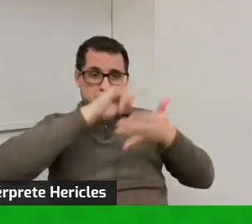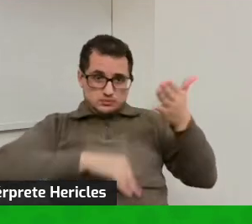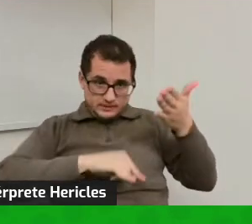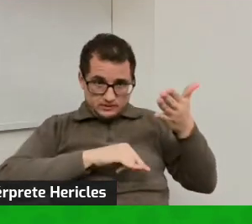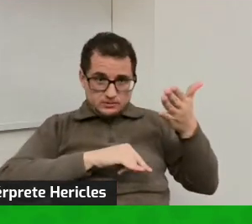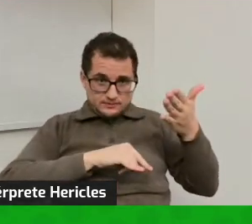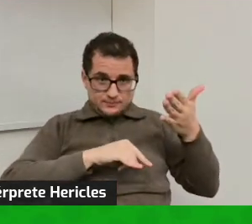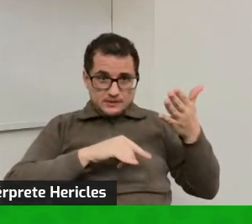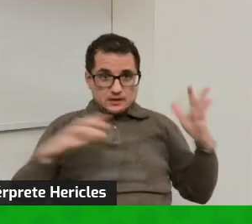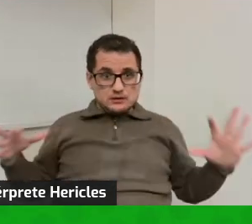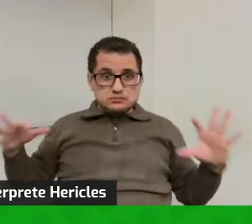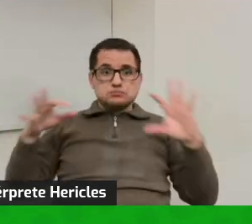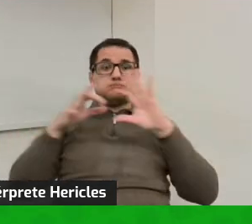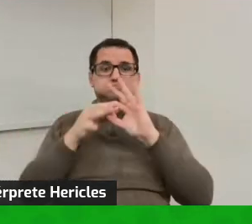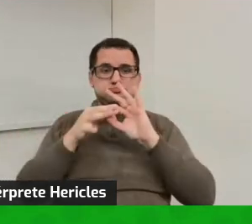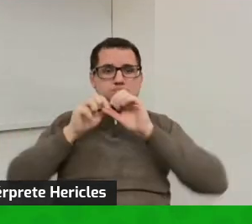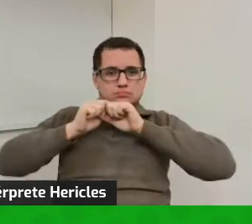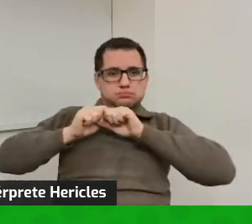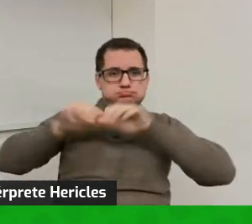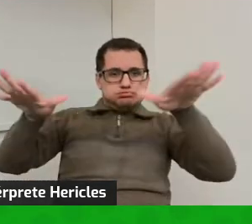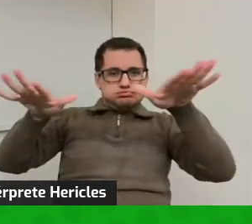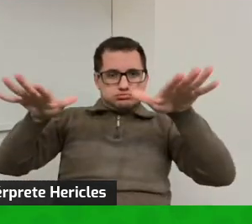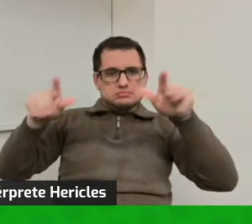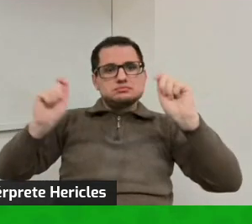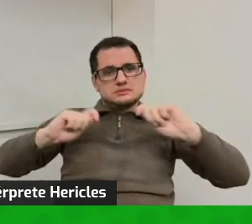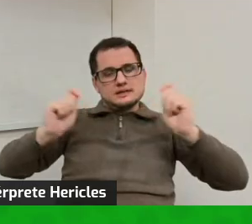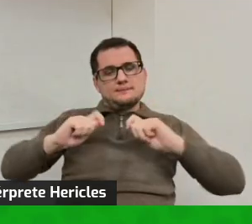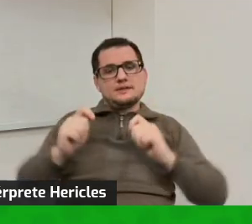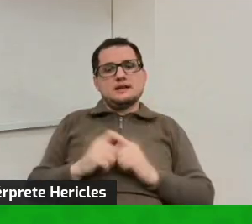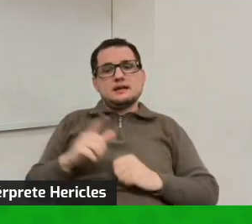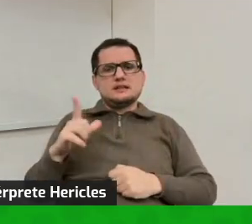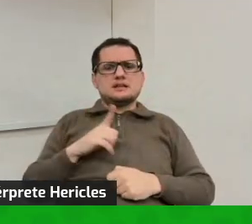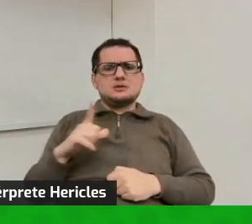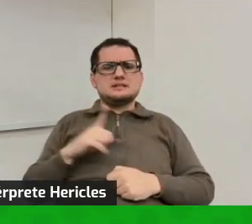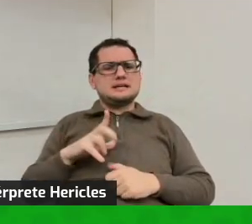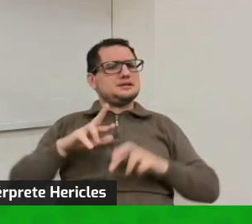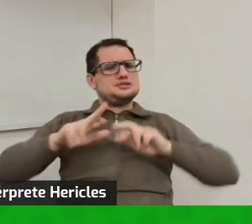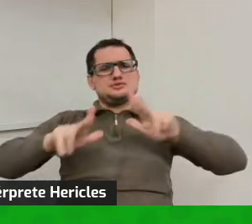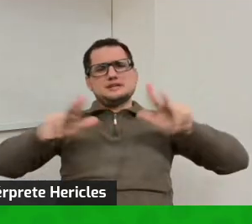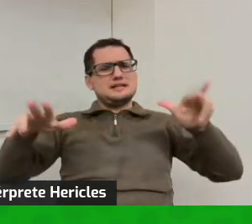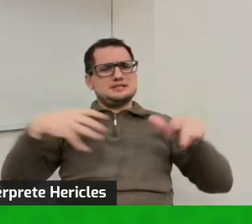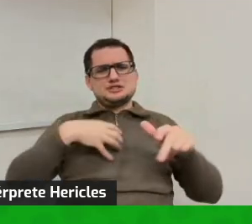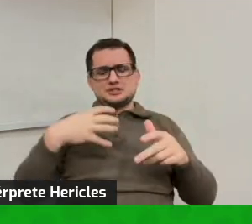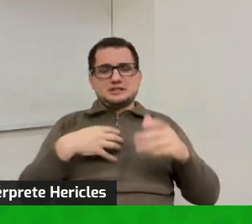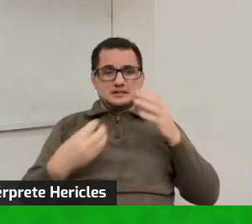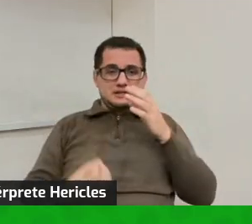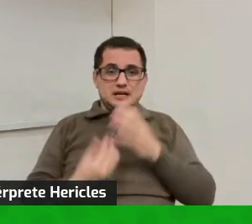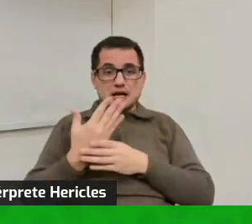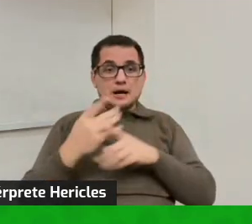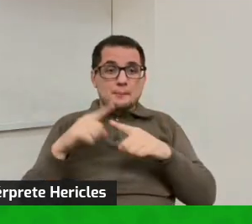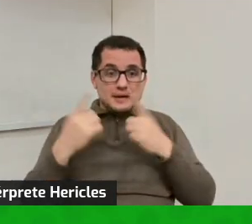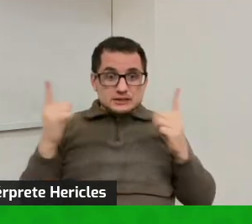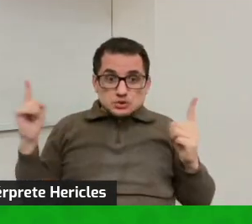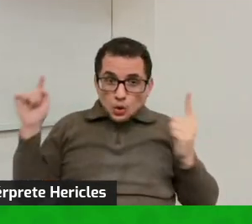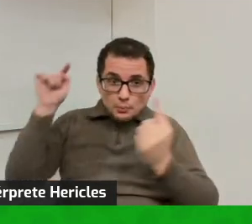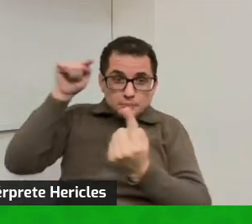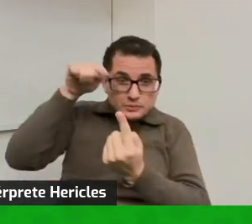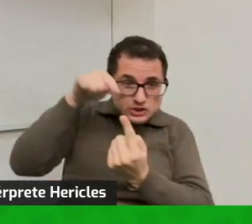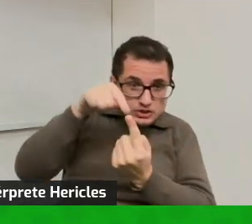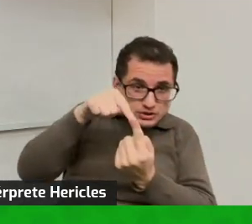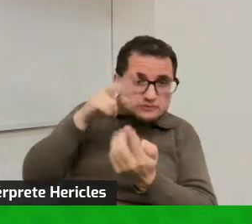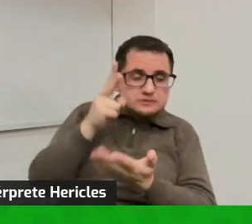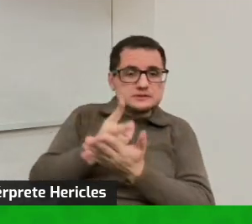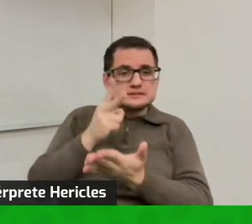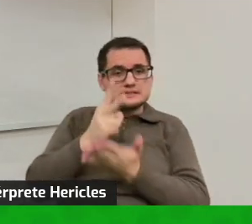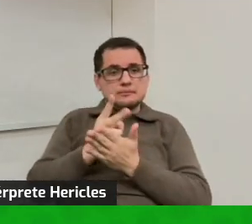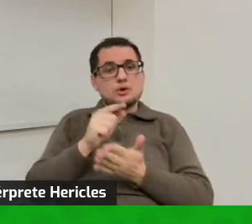massa personalizado. Então, ali tem diferentes aplicações, mas sempre voltadas e pensadas nesse fluxo